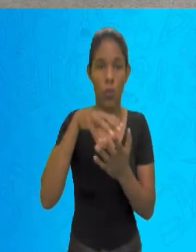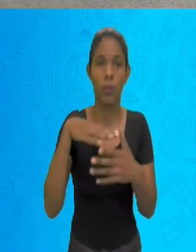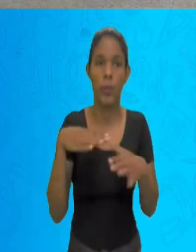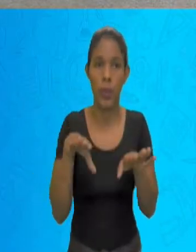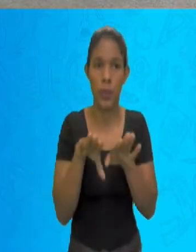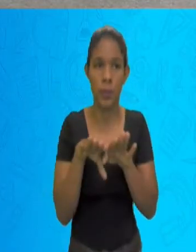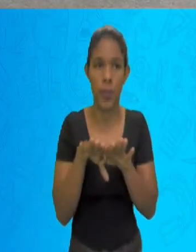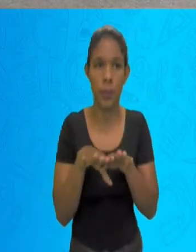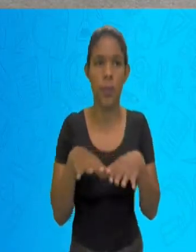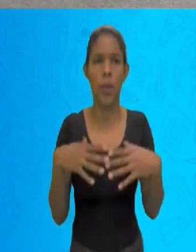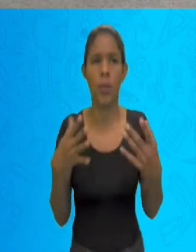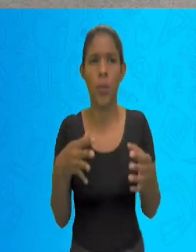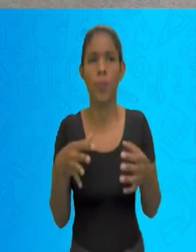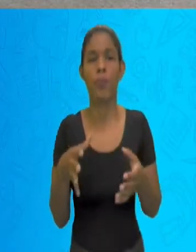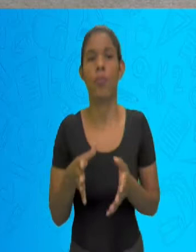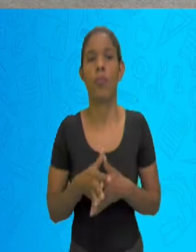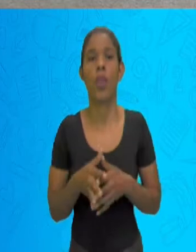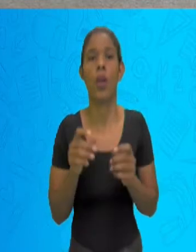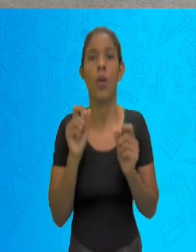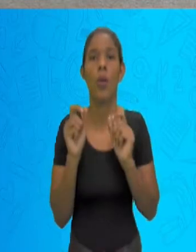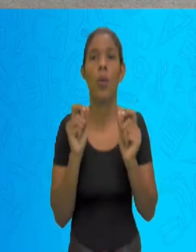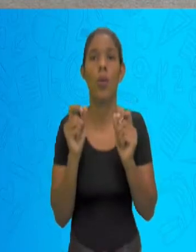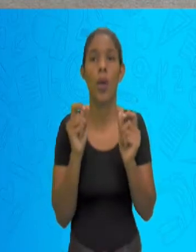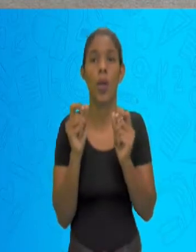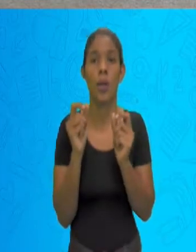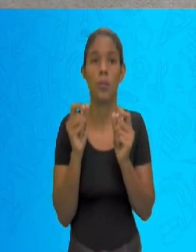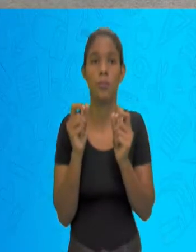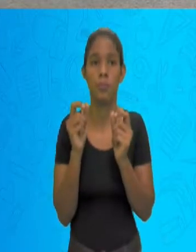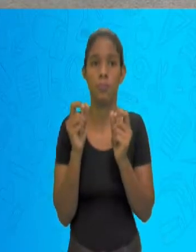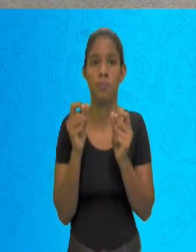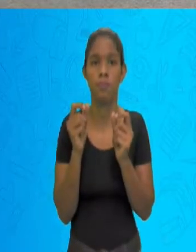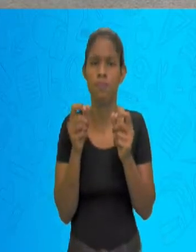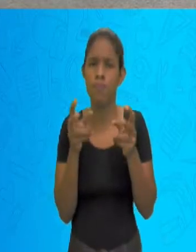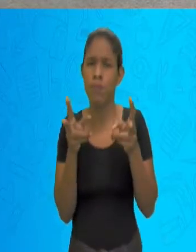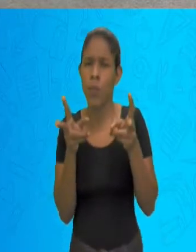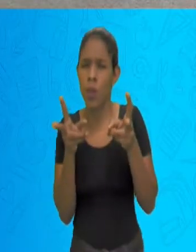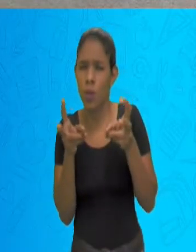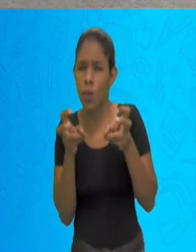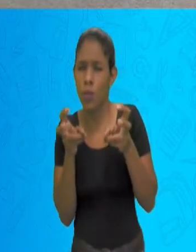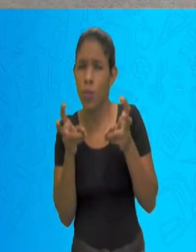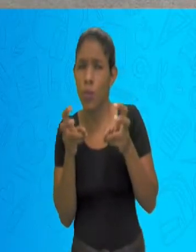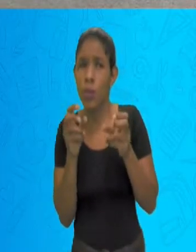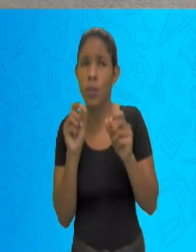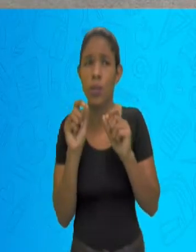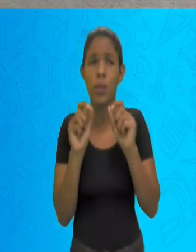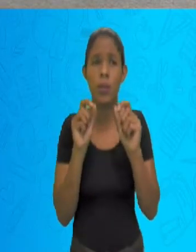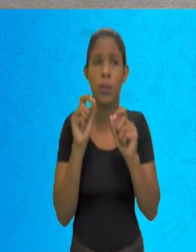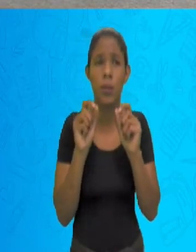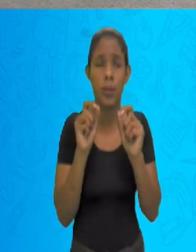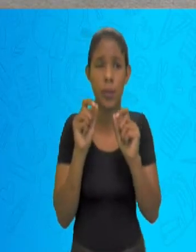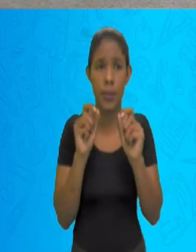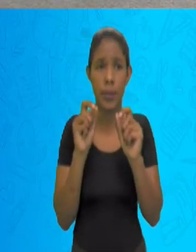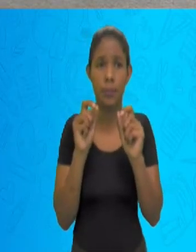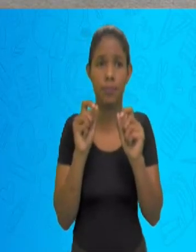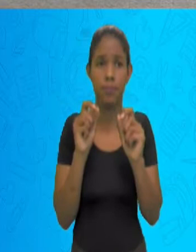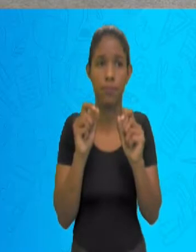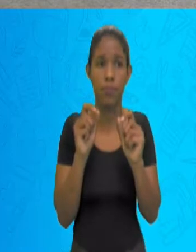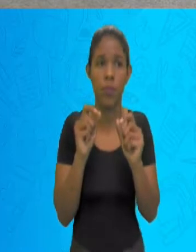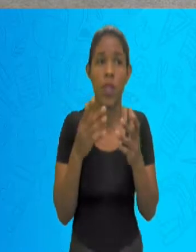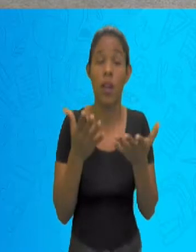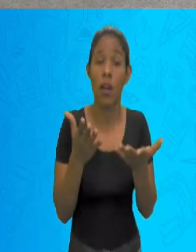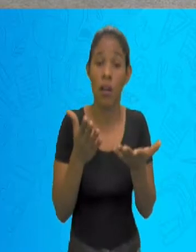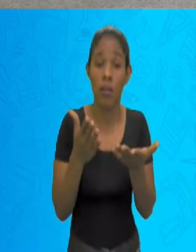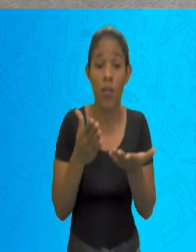Uma observação na anterior, que eu não falei com vocês, é que esses sólidos geométricos, eles não